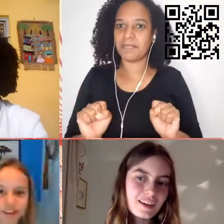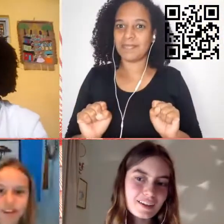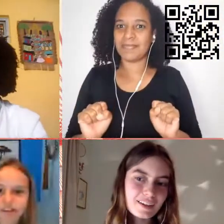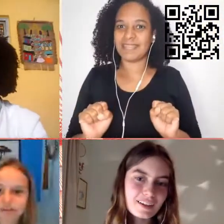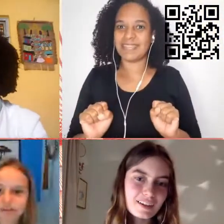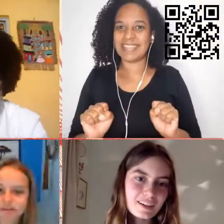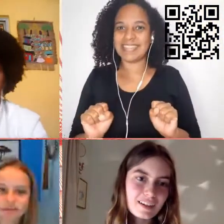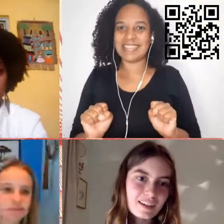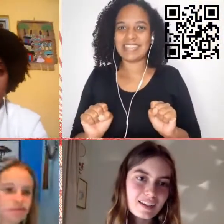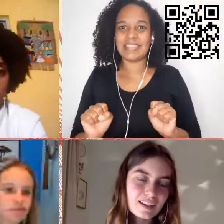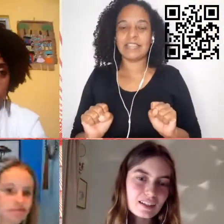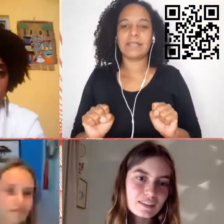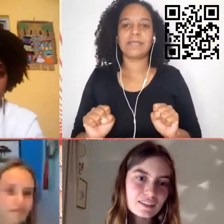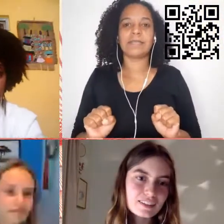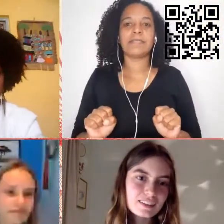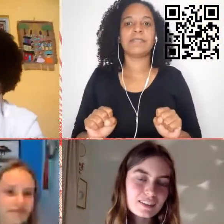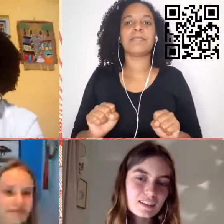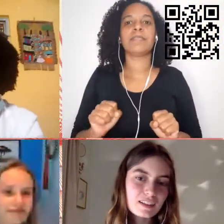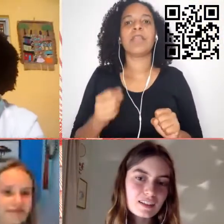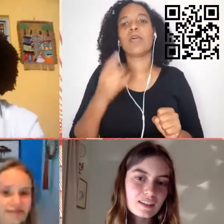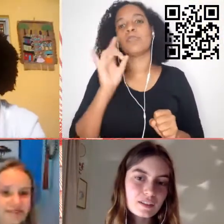Eu gostaria apenas que